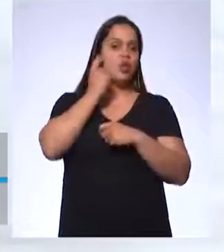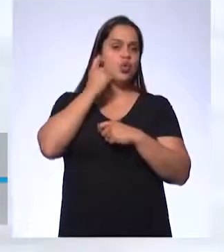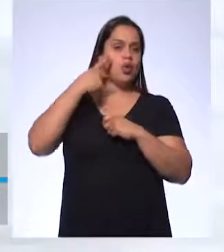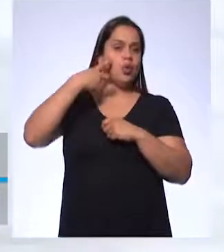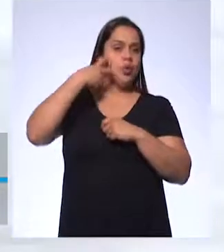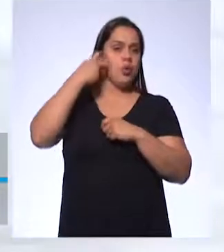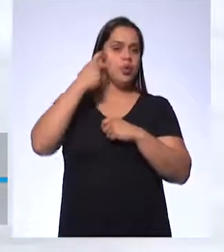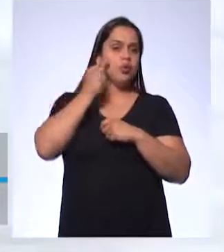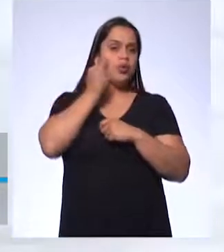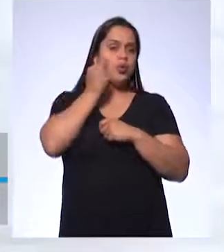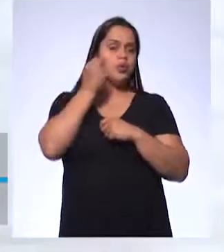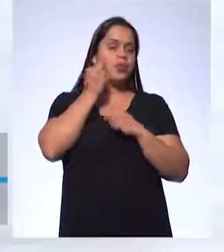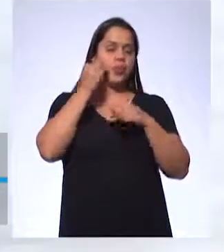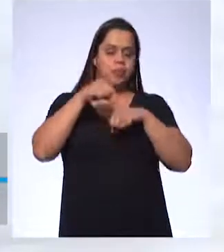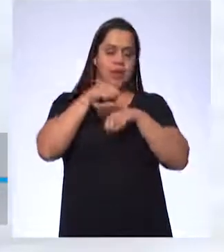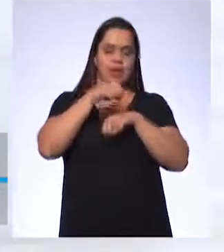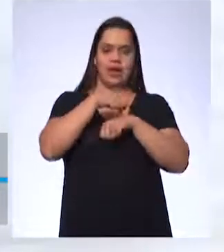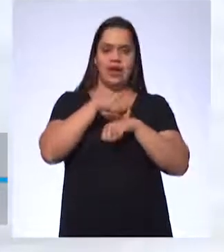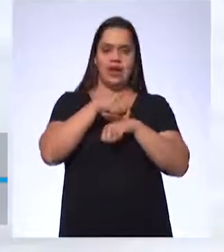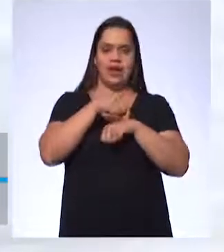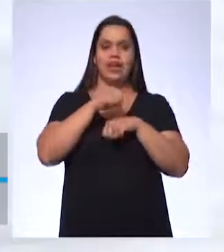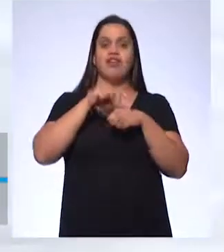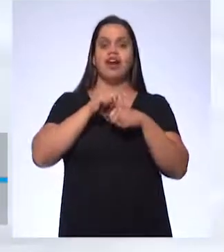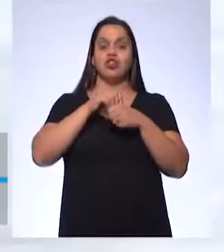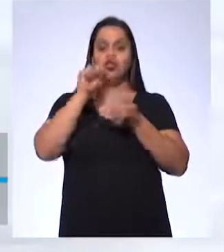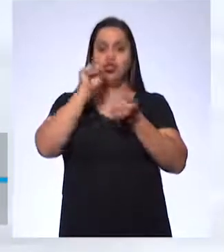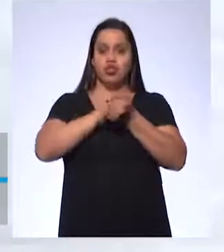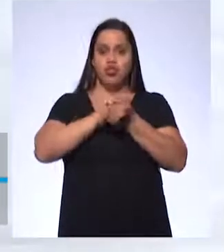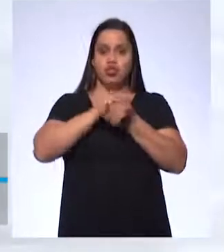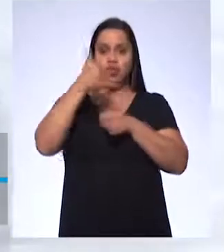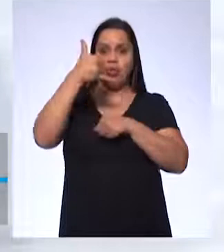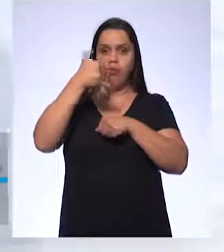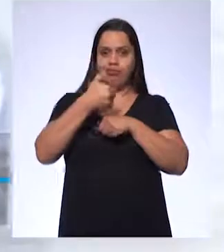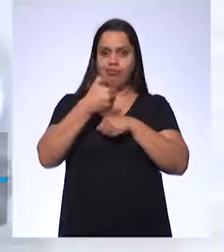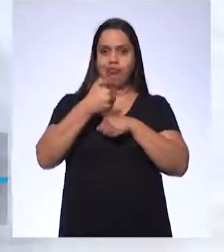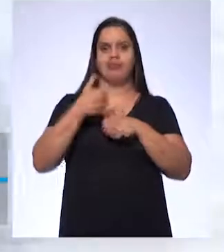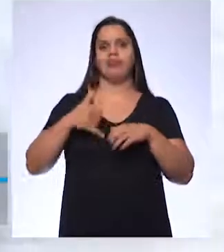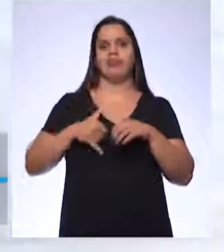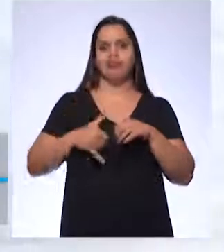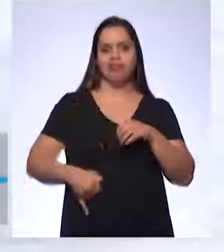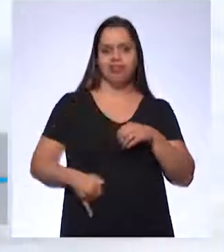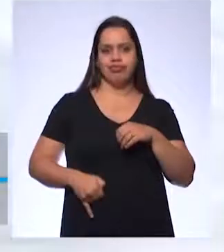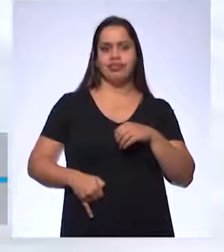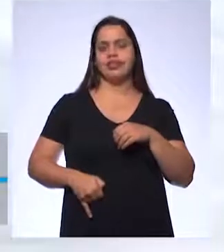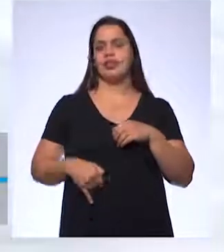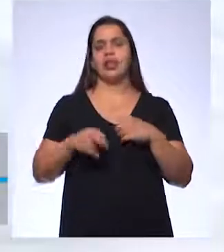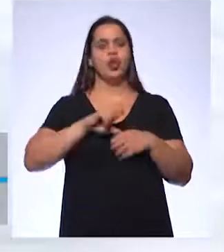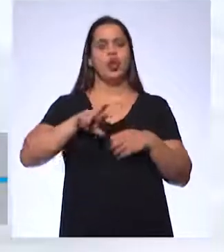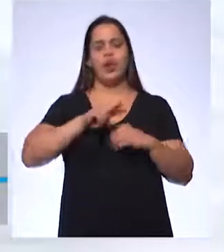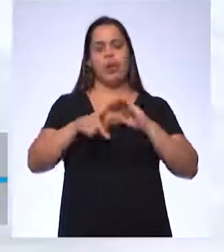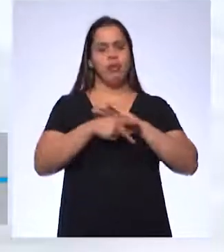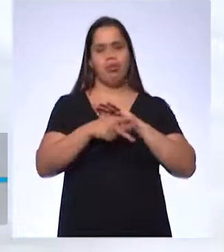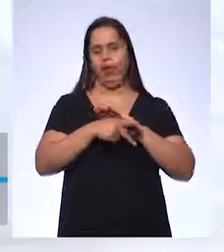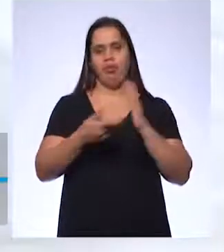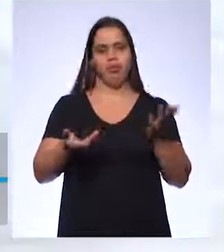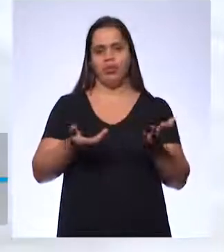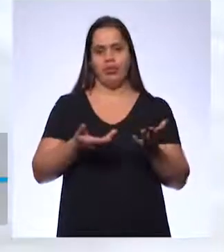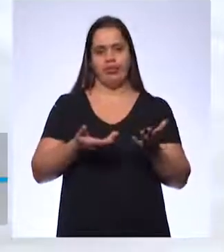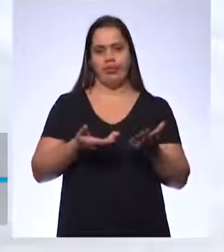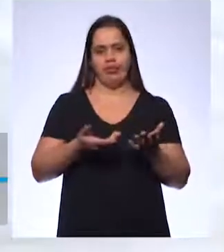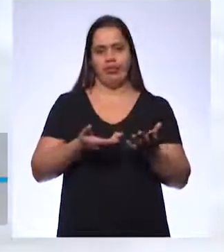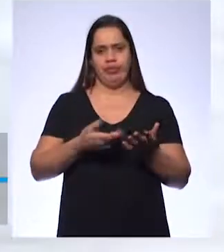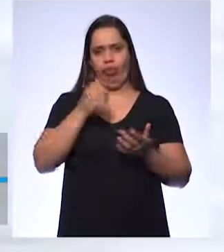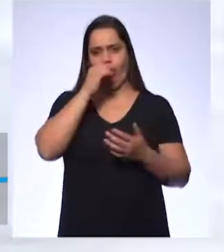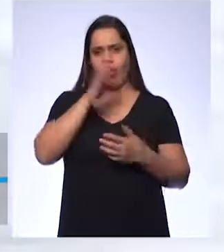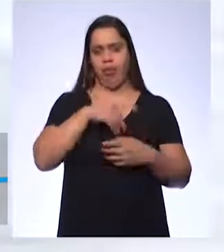deixa fezes ali. Que, gente, não é nojento, é uma coisa que você nem percebe, é microscópico, é pequeno. Só que se ele estiver com